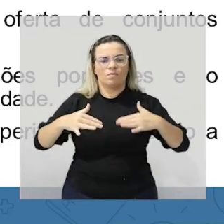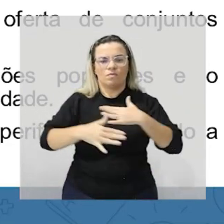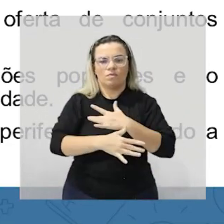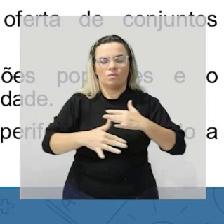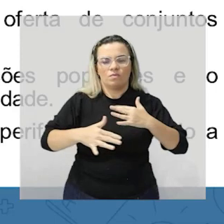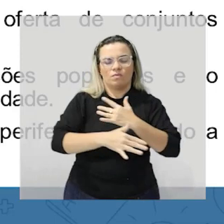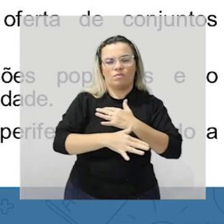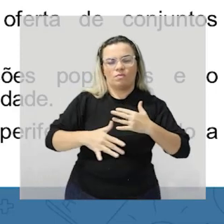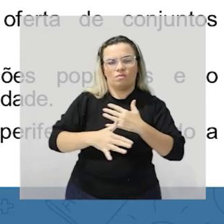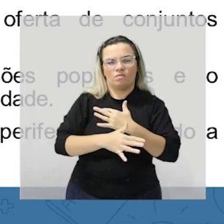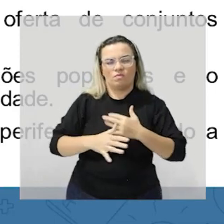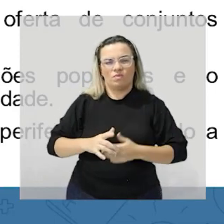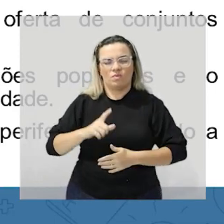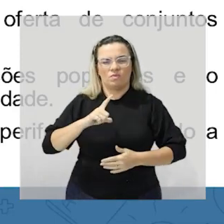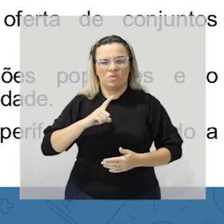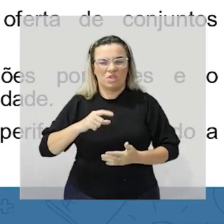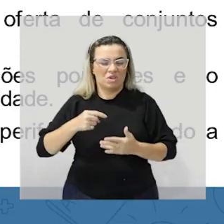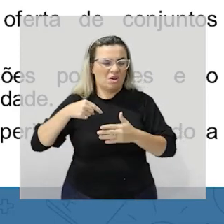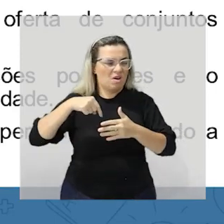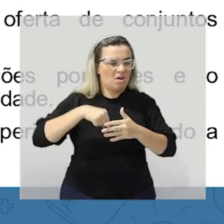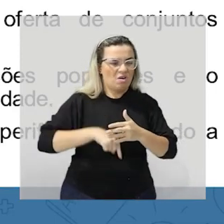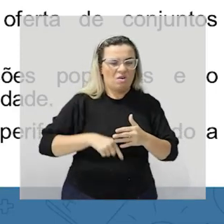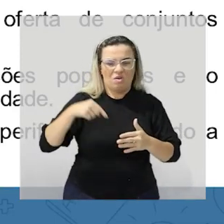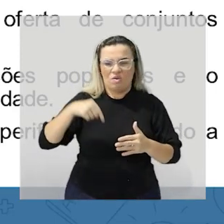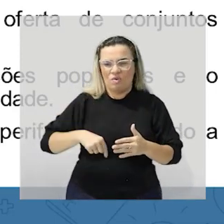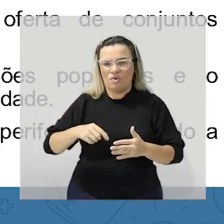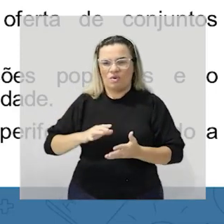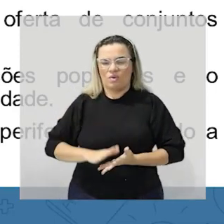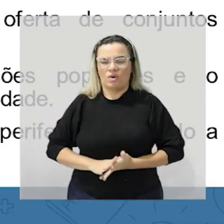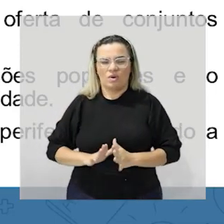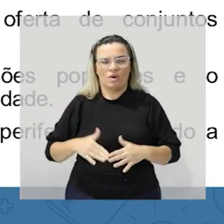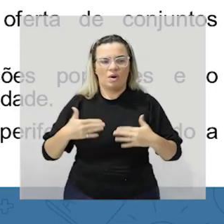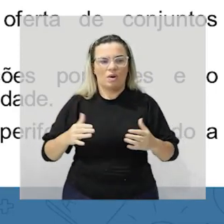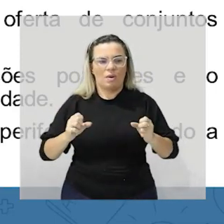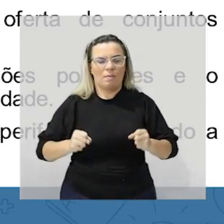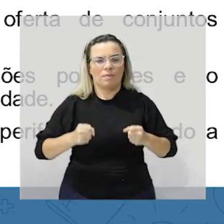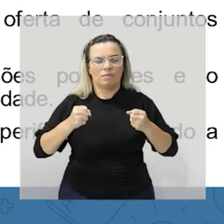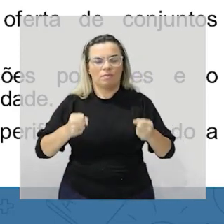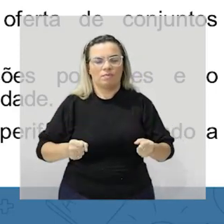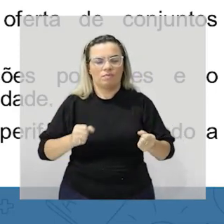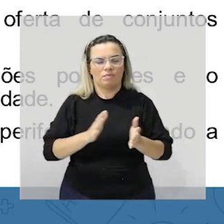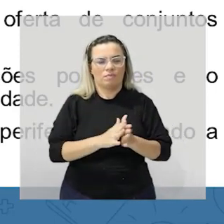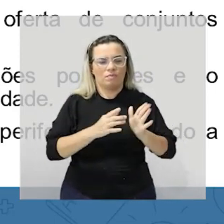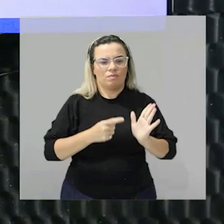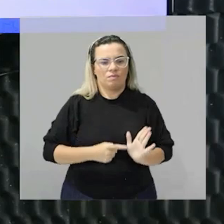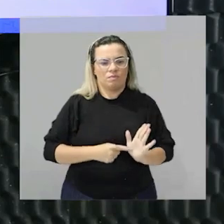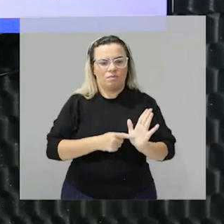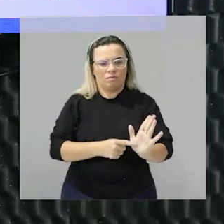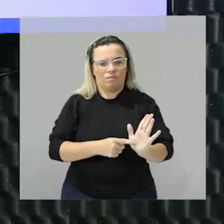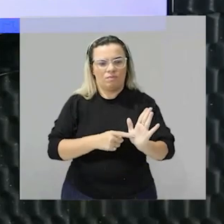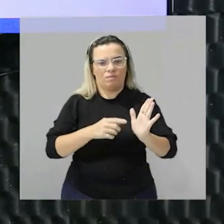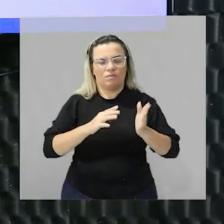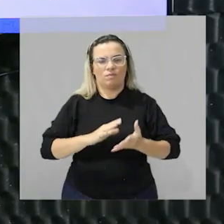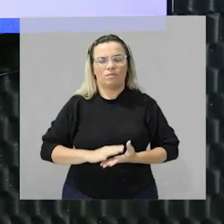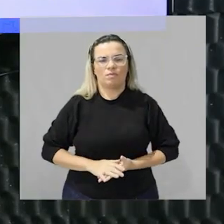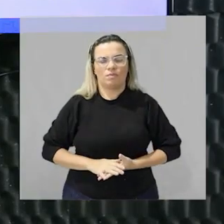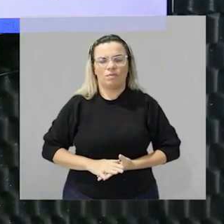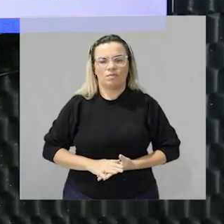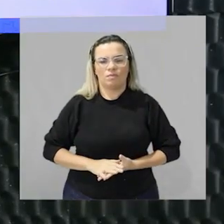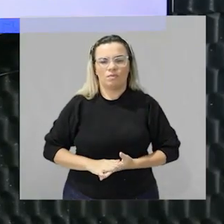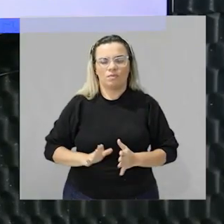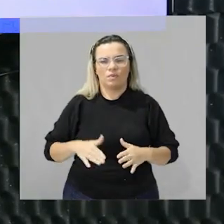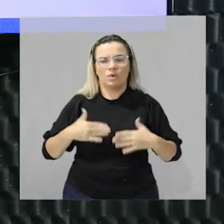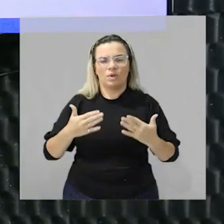urbana tem causas mais profundas, entre as quais pode ser destacada, olha só, causas